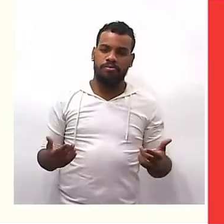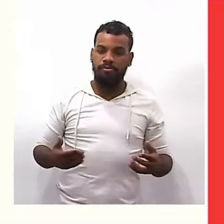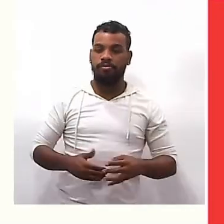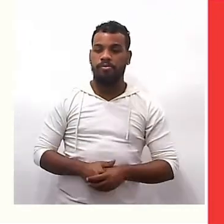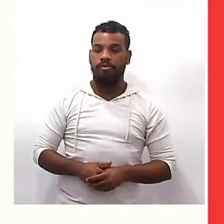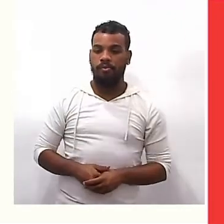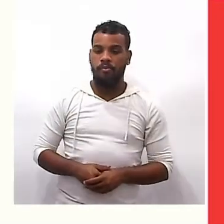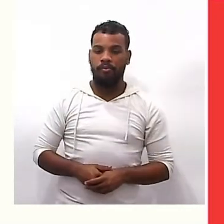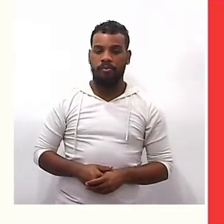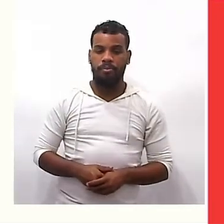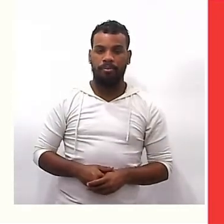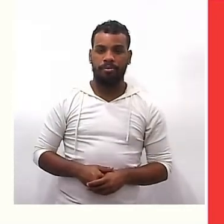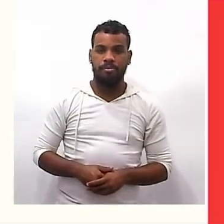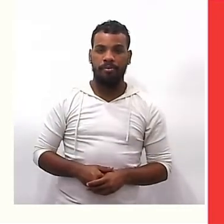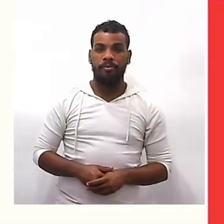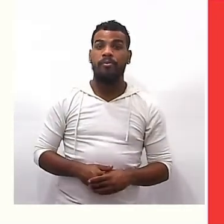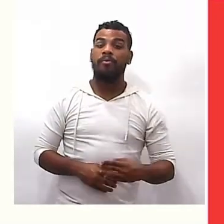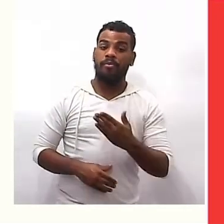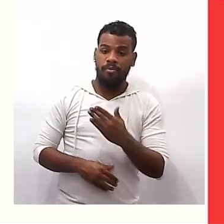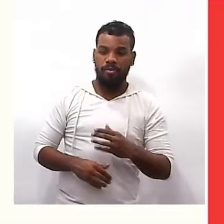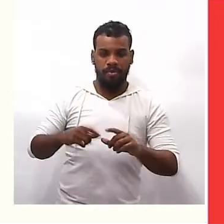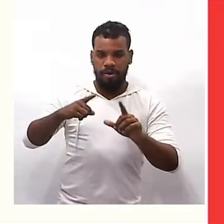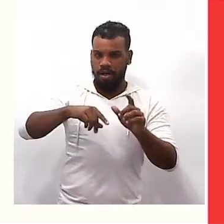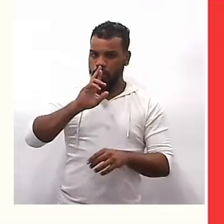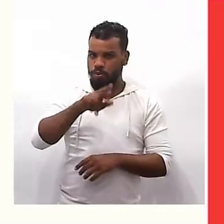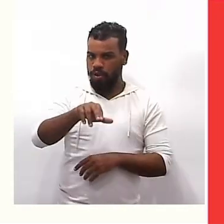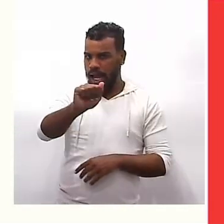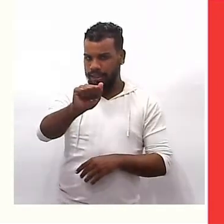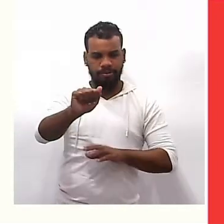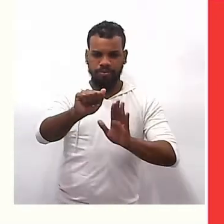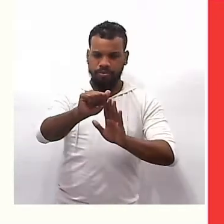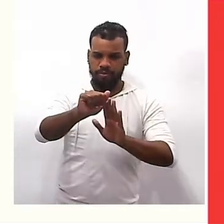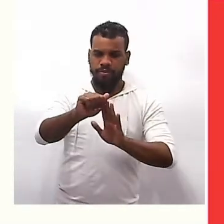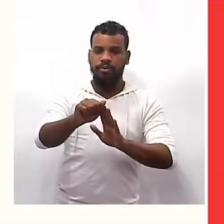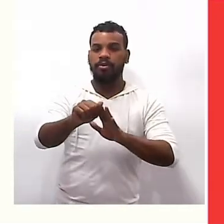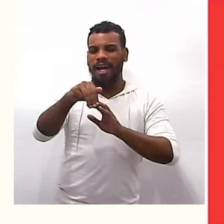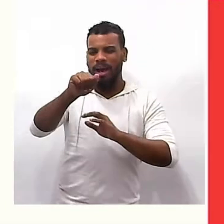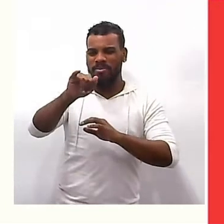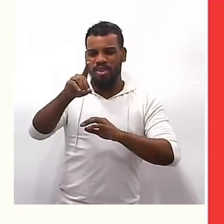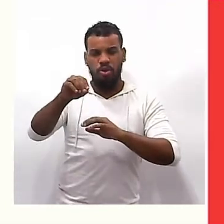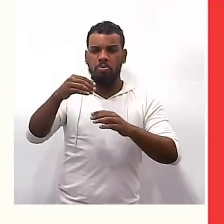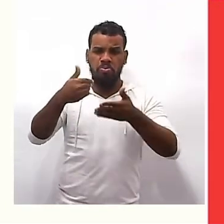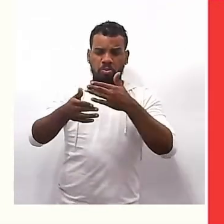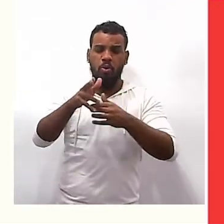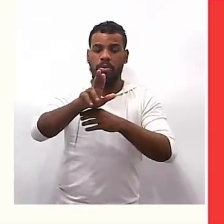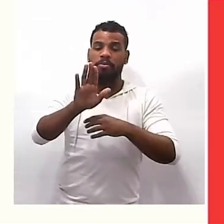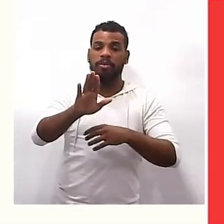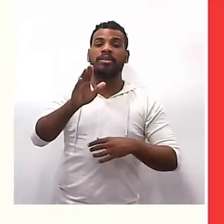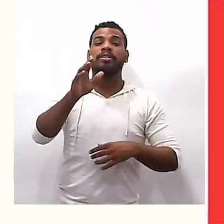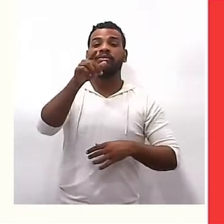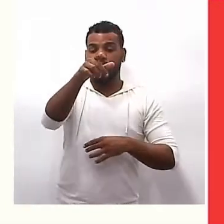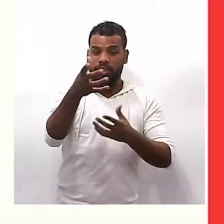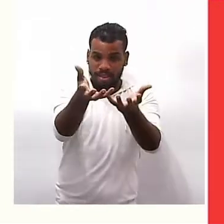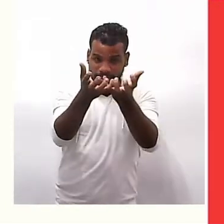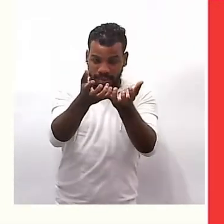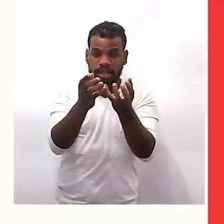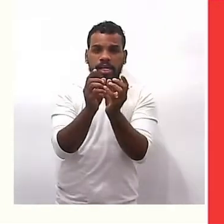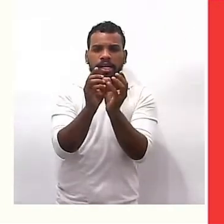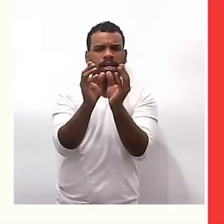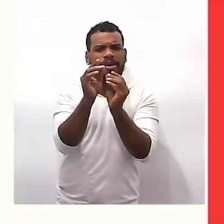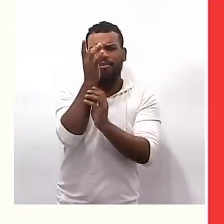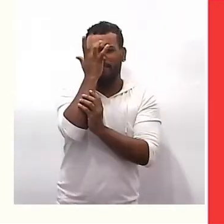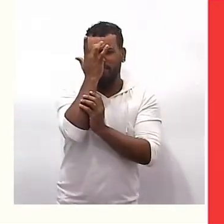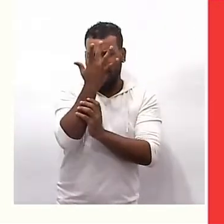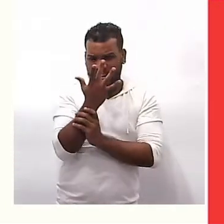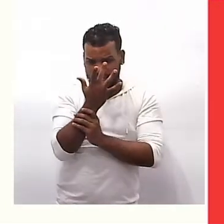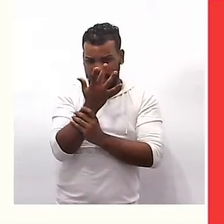Então, assim, nesse caso não vai ser a letra A. Não é por causa do amido, porque o amido pode ser até usado. Mas como você quer uma coisa mais